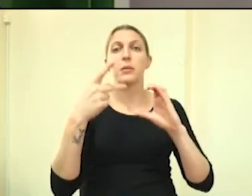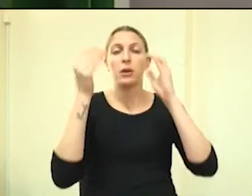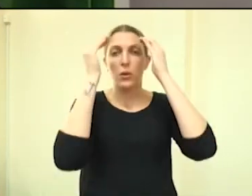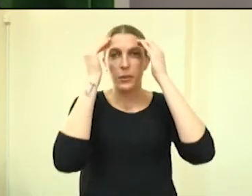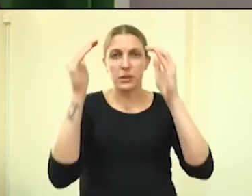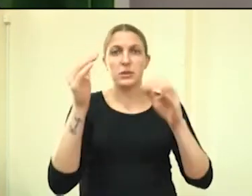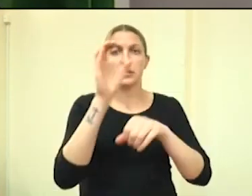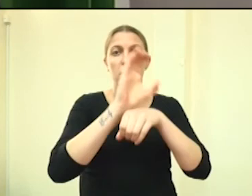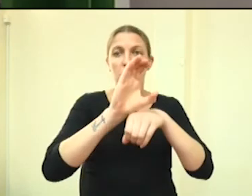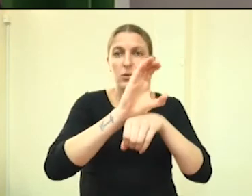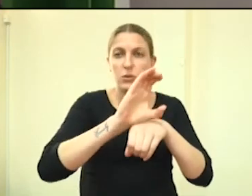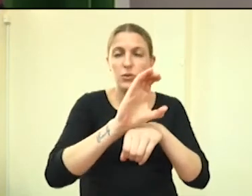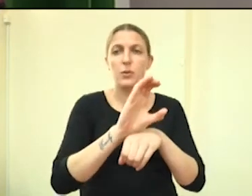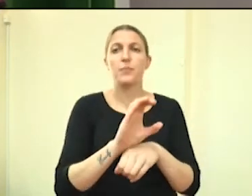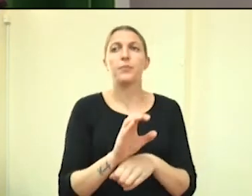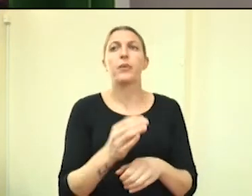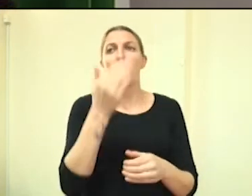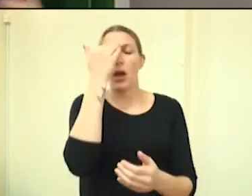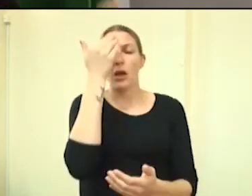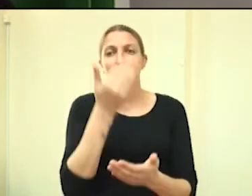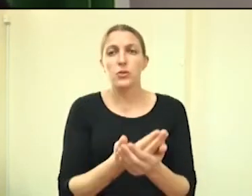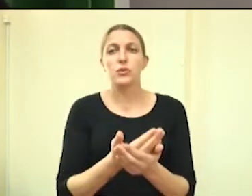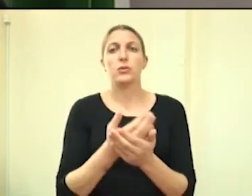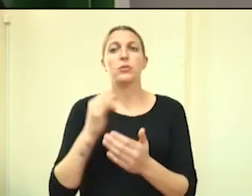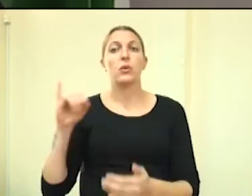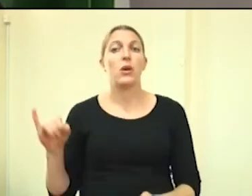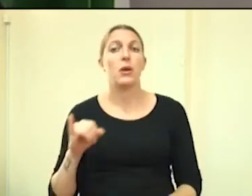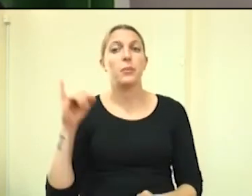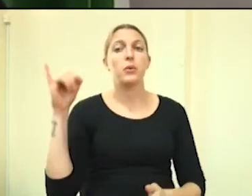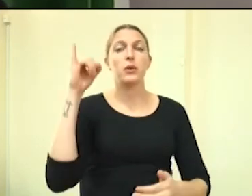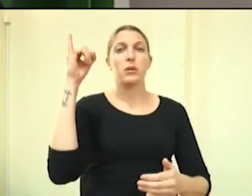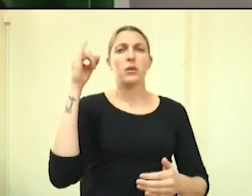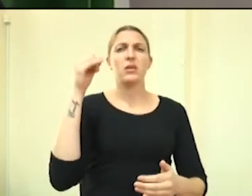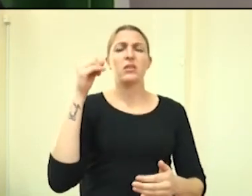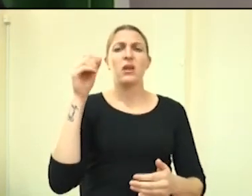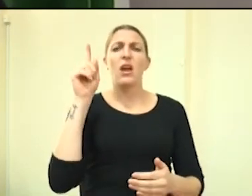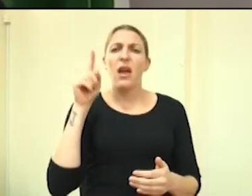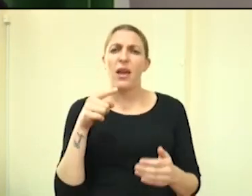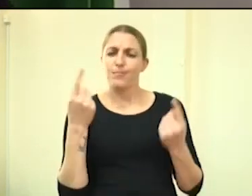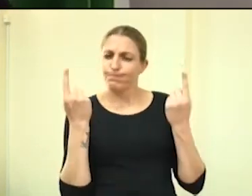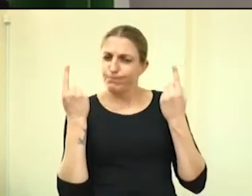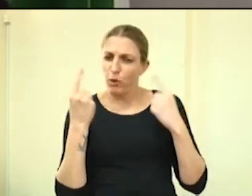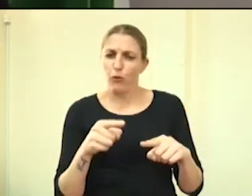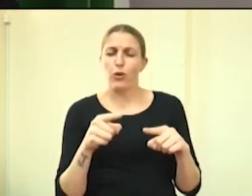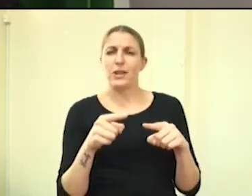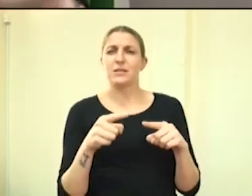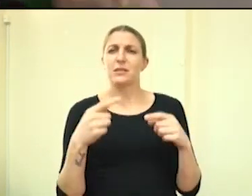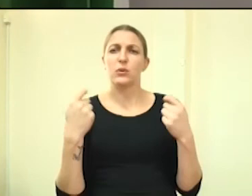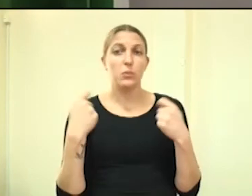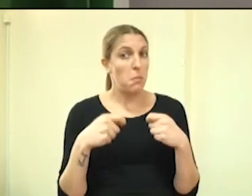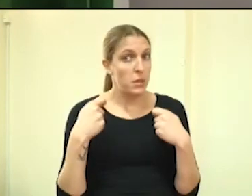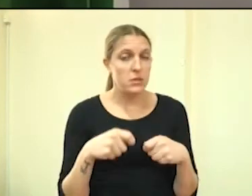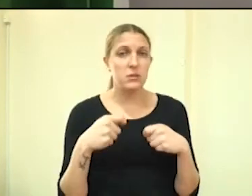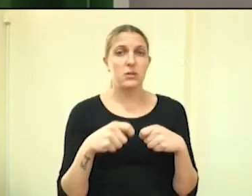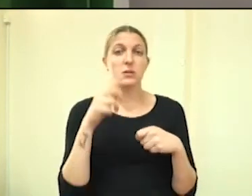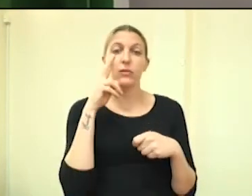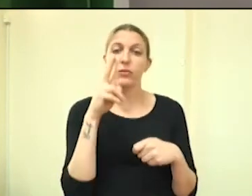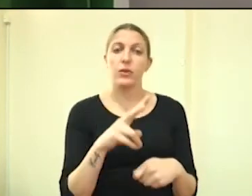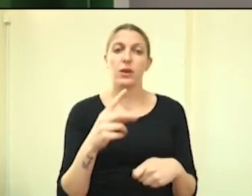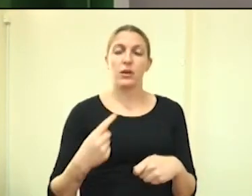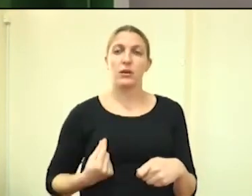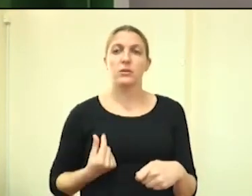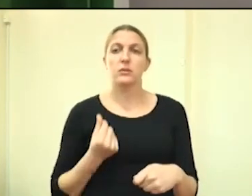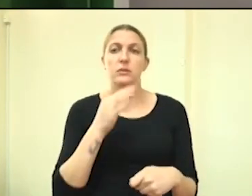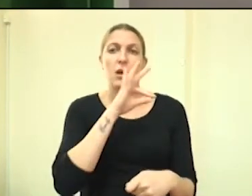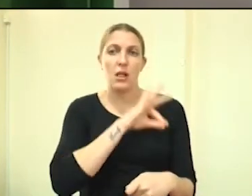grande importância, é uma provocação que é necessária rever os salários desses técnicos que há